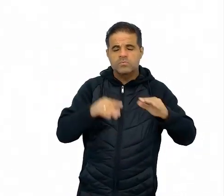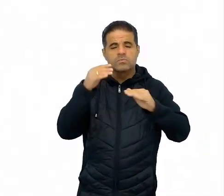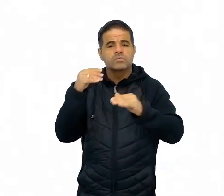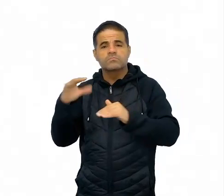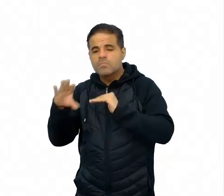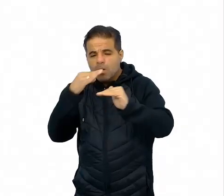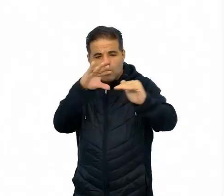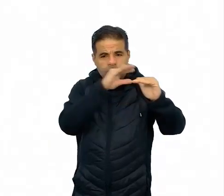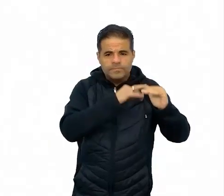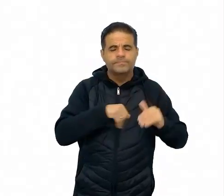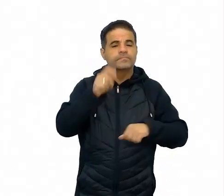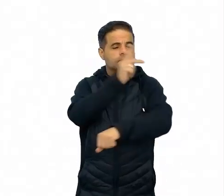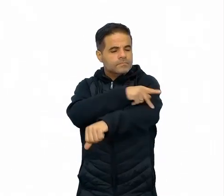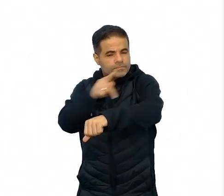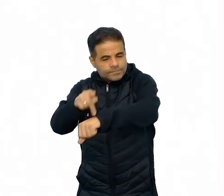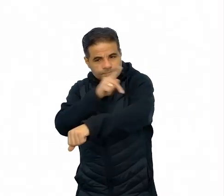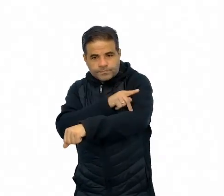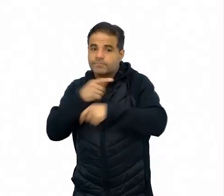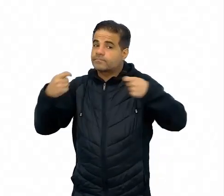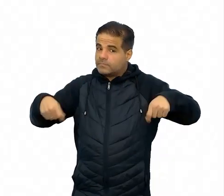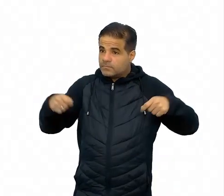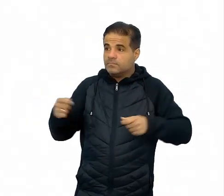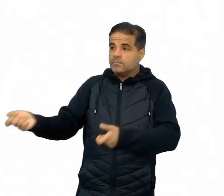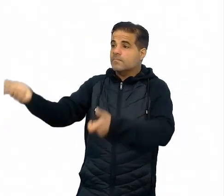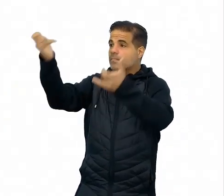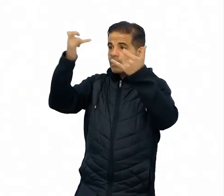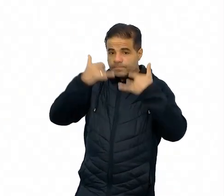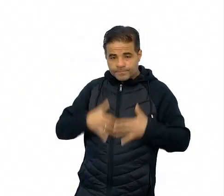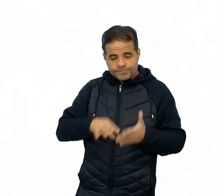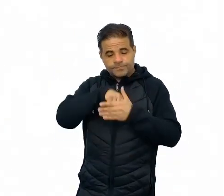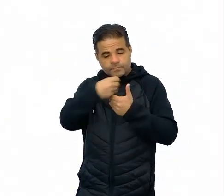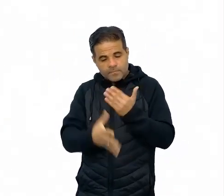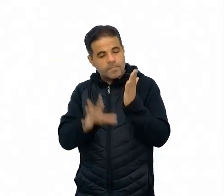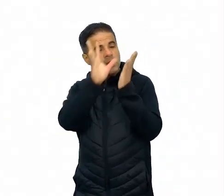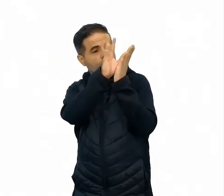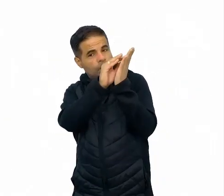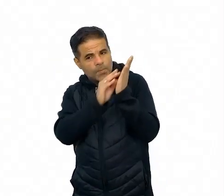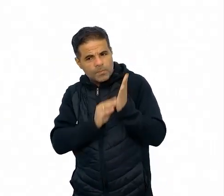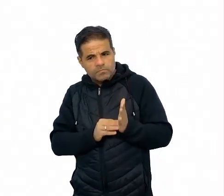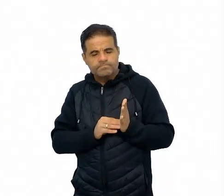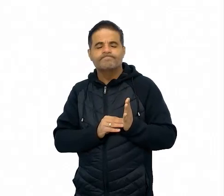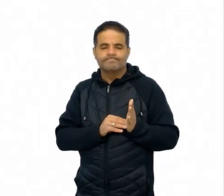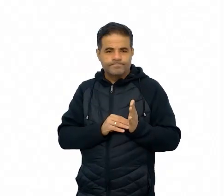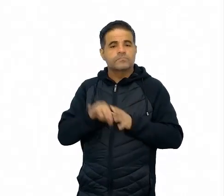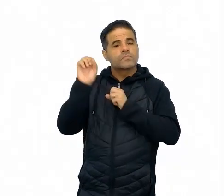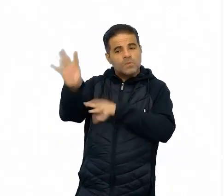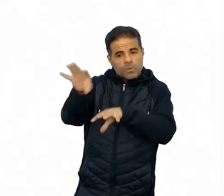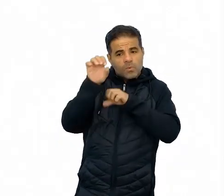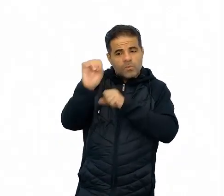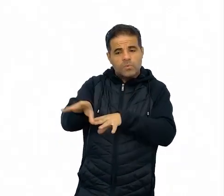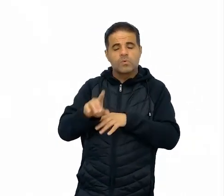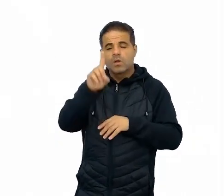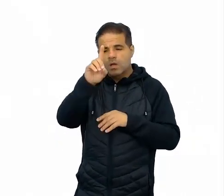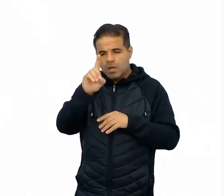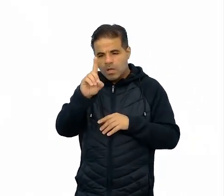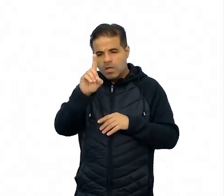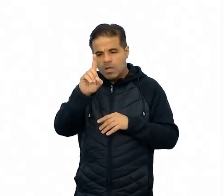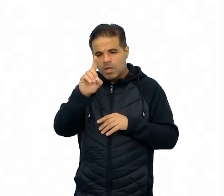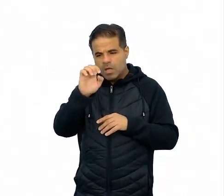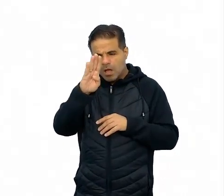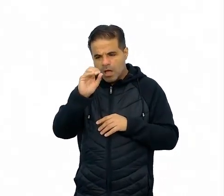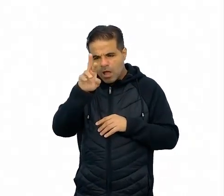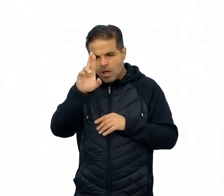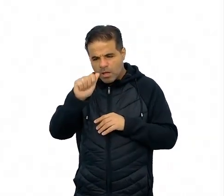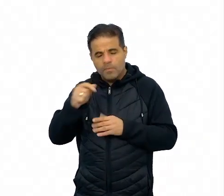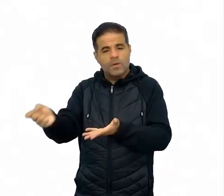encaminhamentos didáticos pedagógicos. É isso que ele fala, o conteúdo e o ensino. É isso que a Débora Ball nos